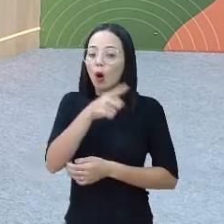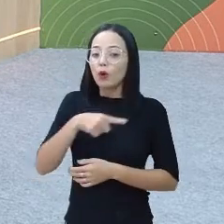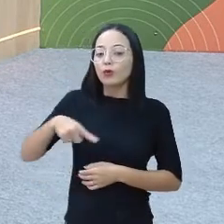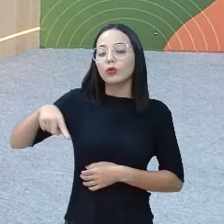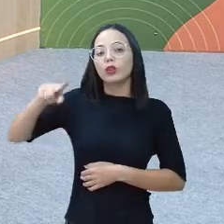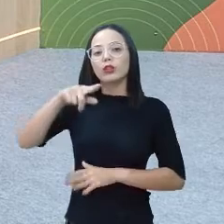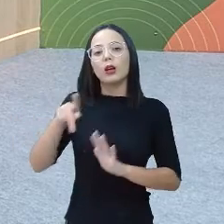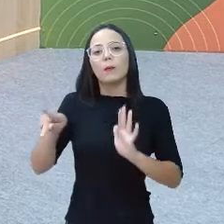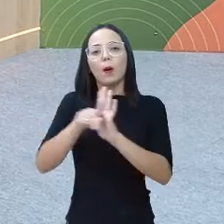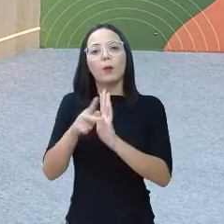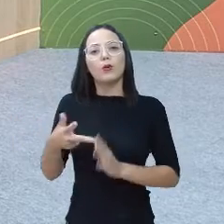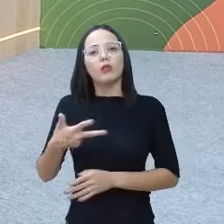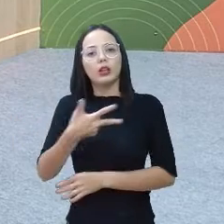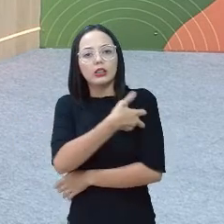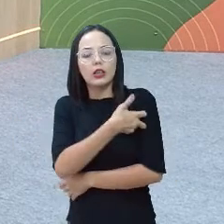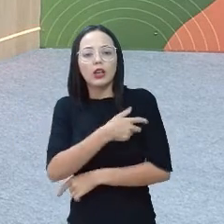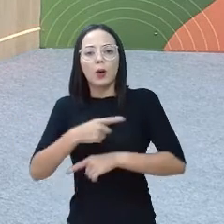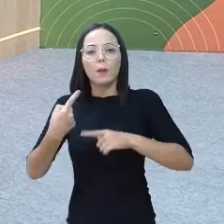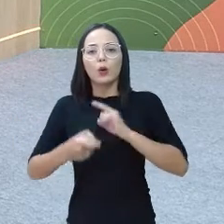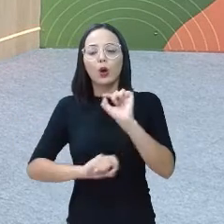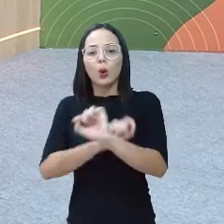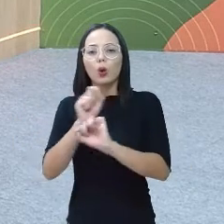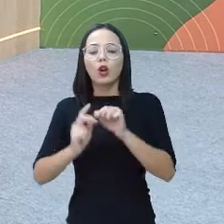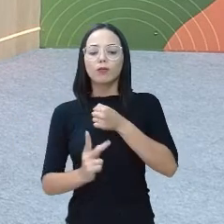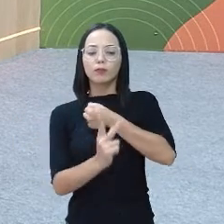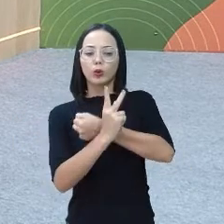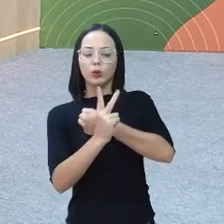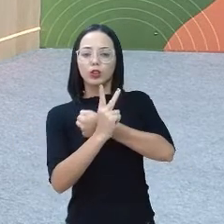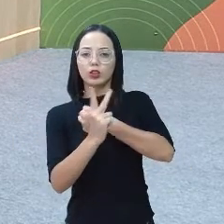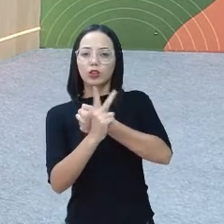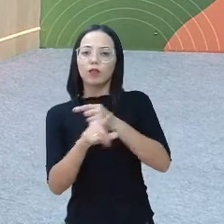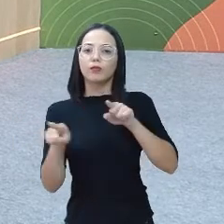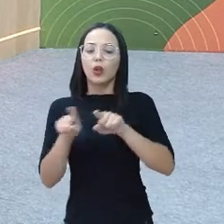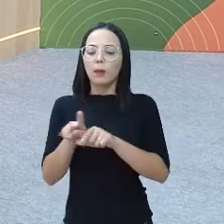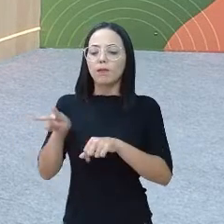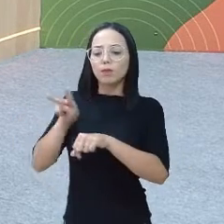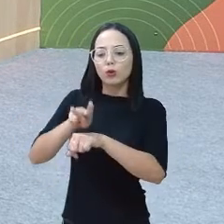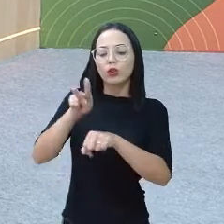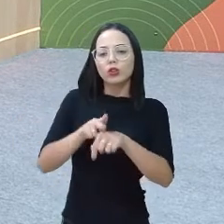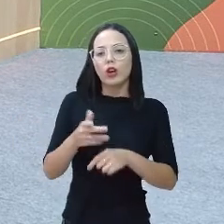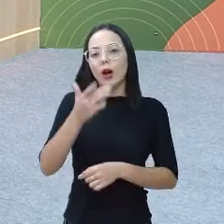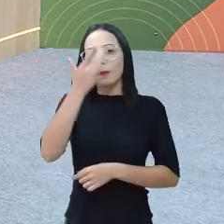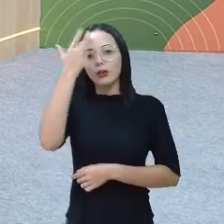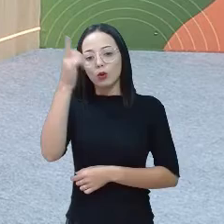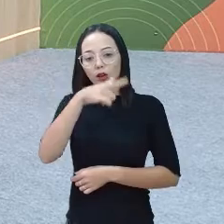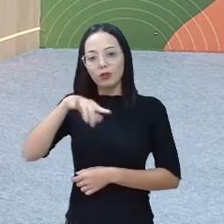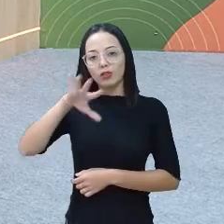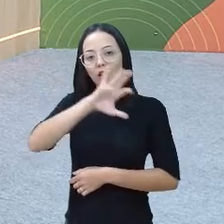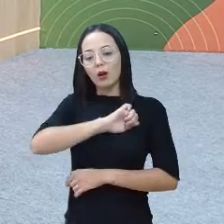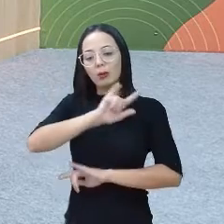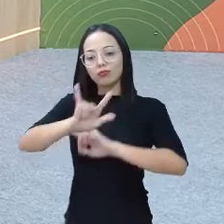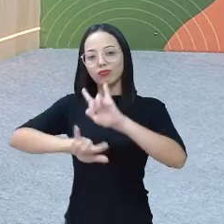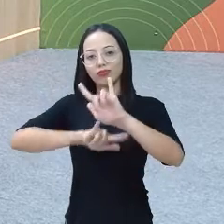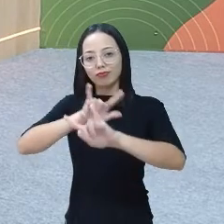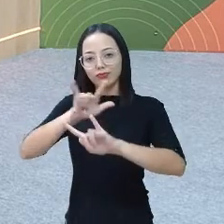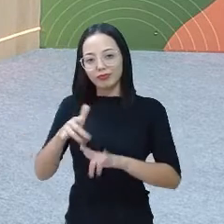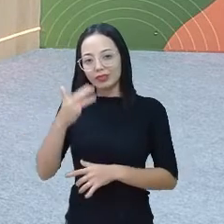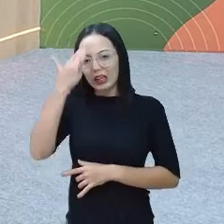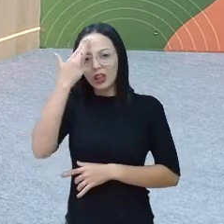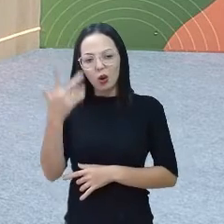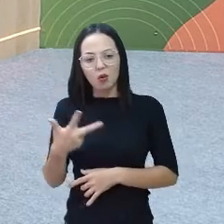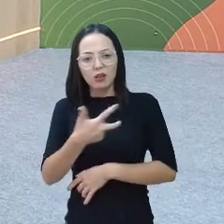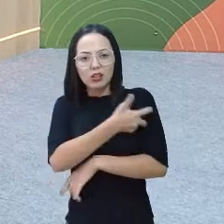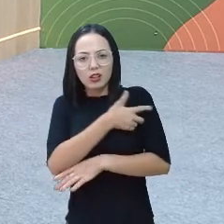a vacina porque você vai se proteger e proteger aqueles e aquelas que você ama. Então, se você não